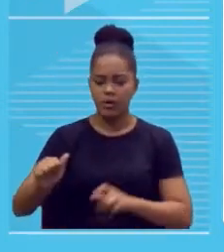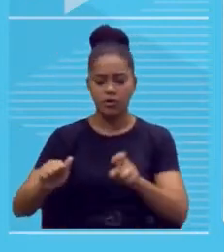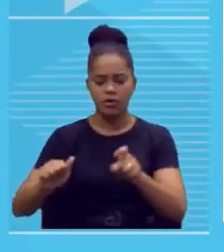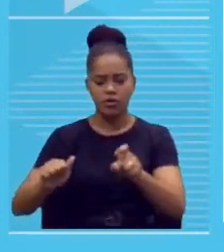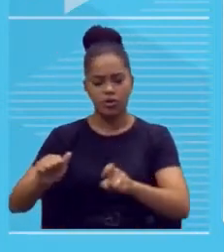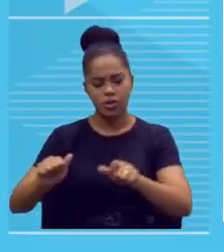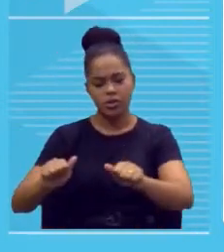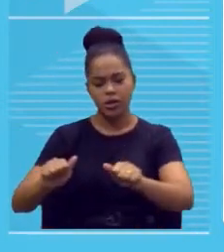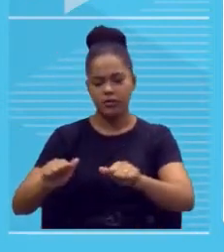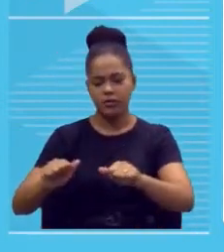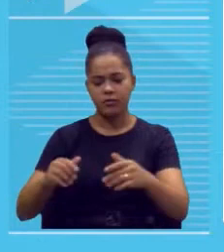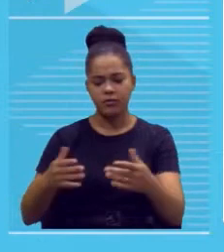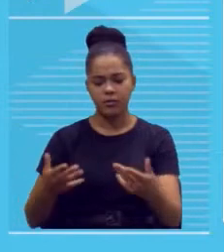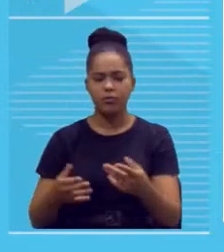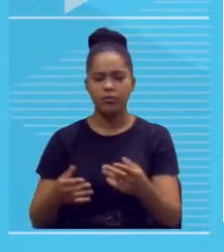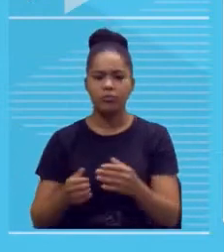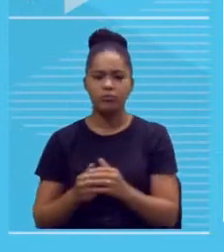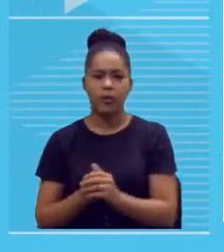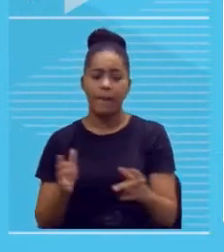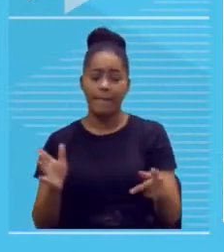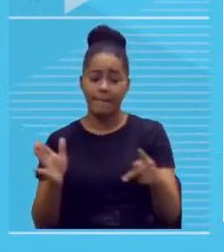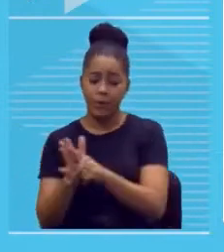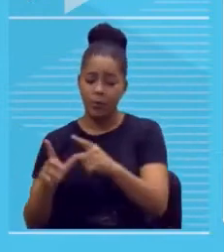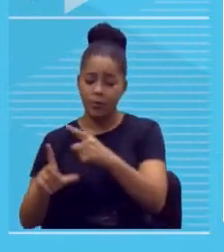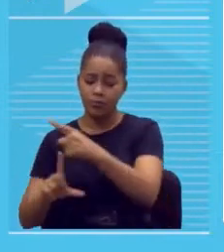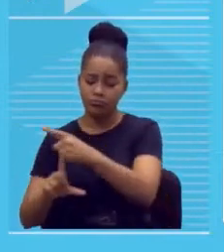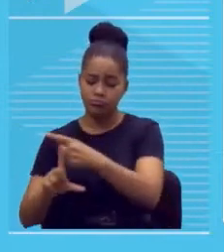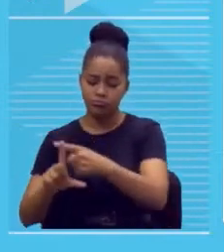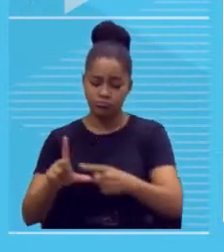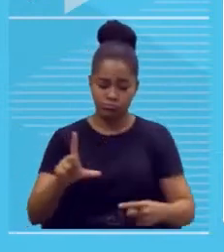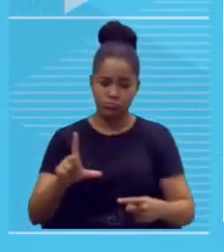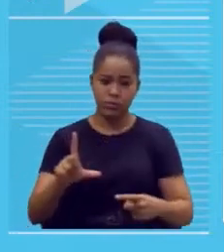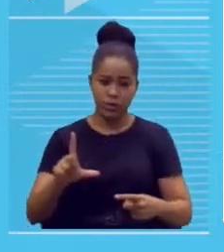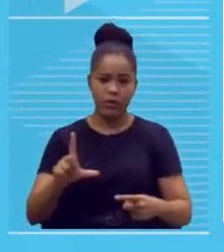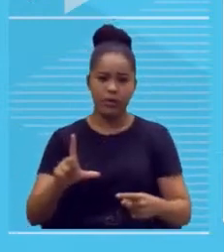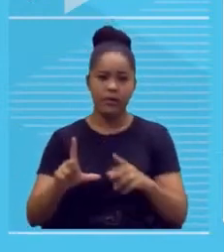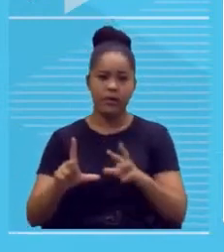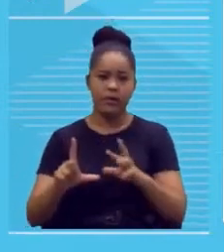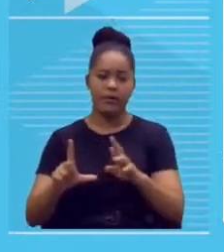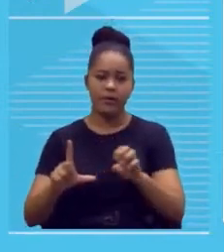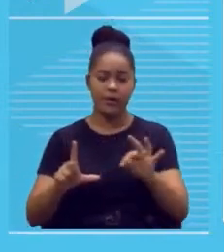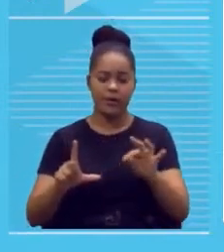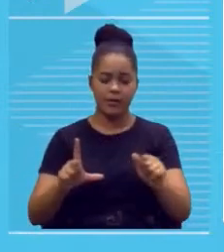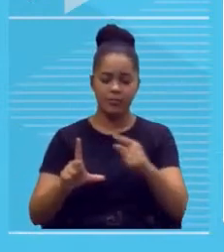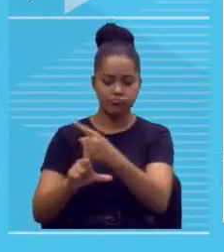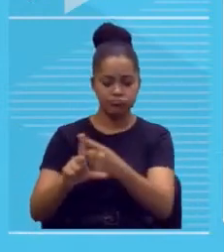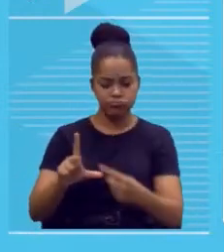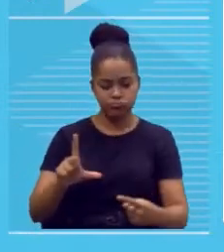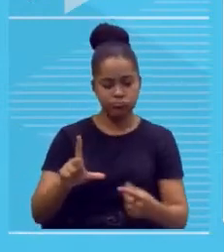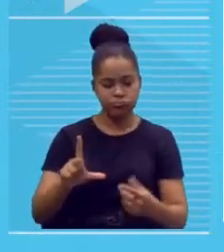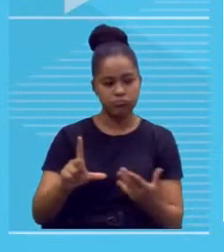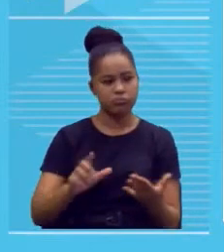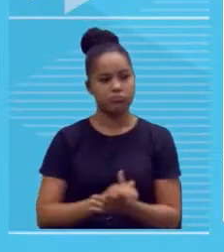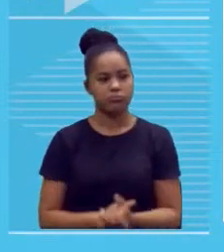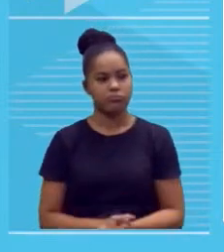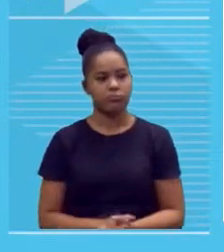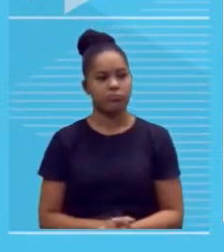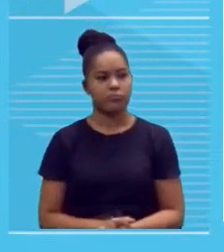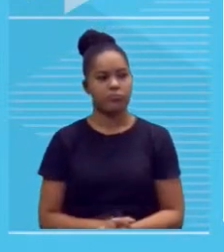pertence à tua reta R. No caso, poderia ser até aquele 2. o valor do x ali seria